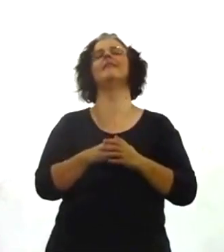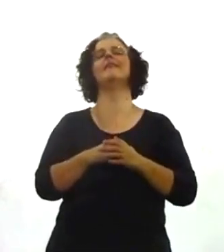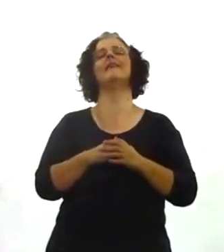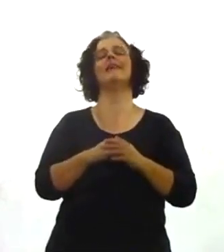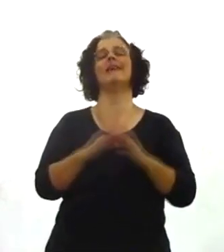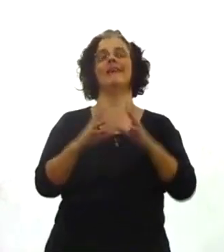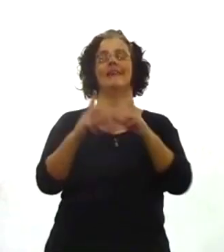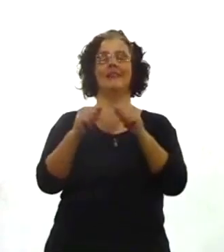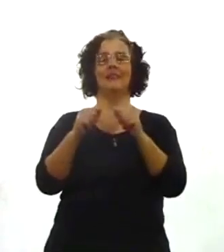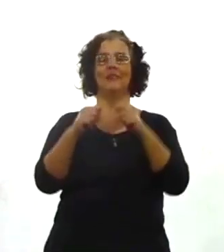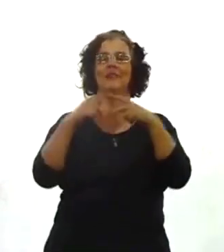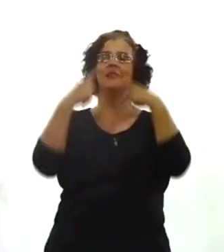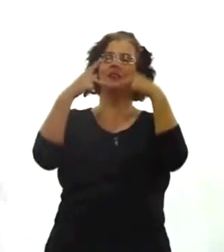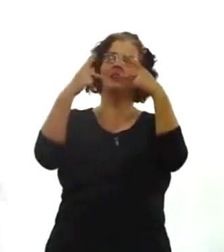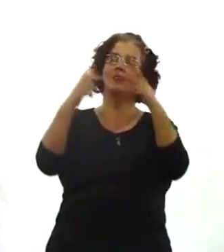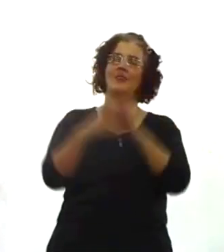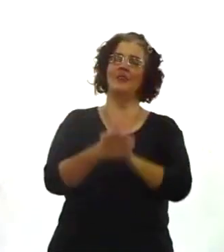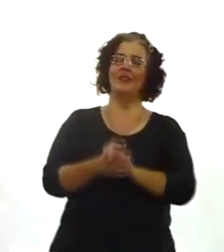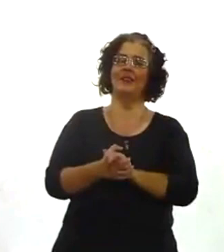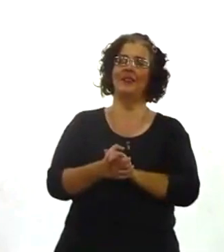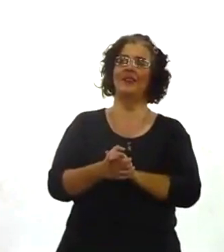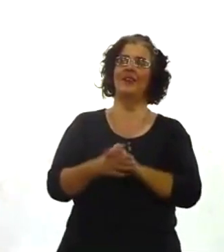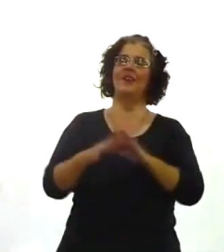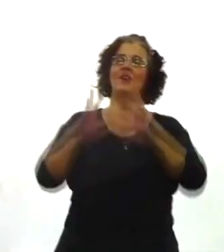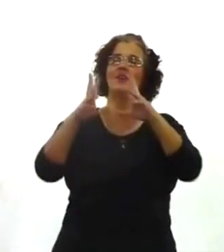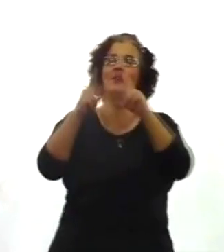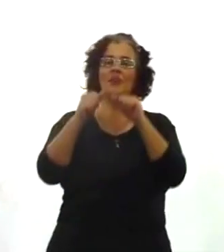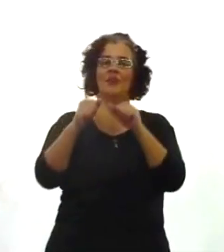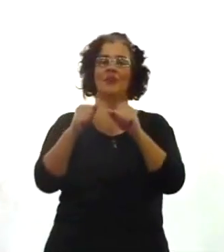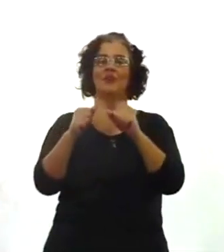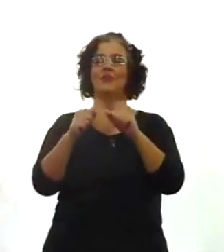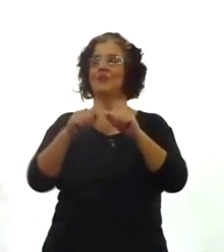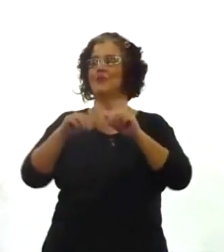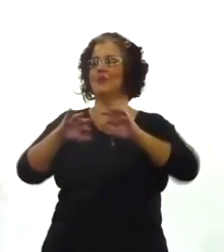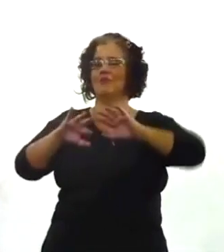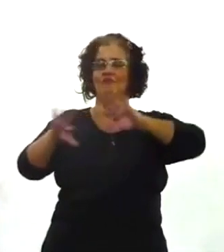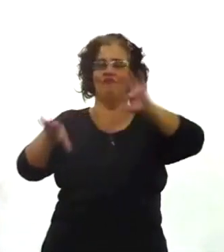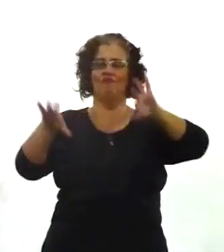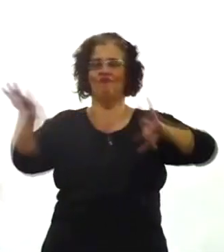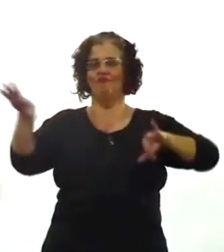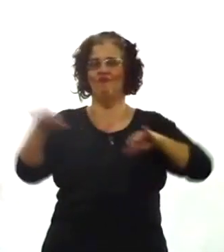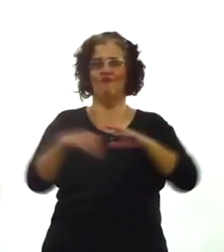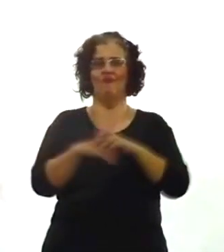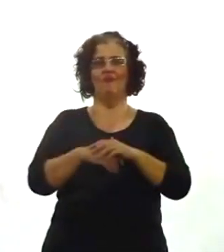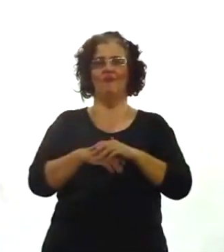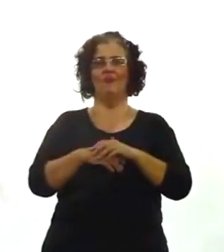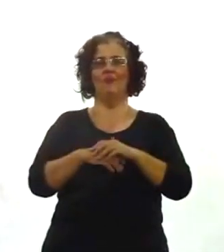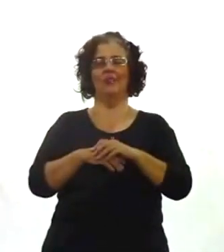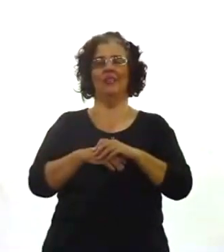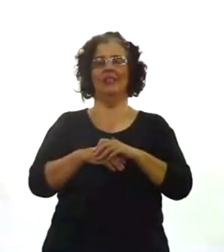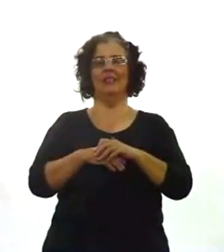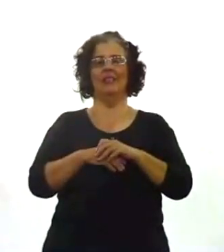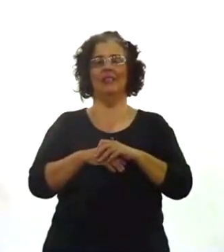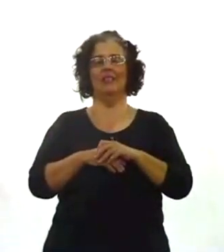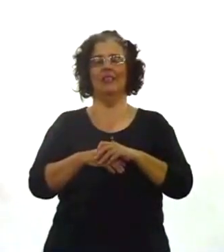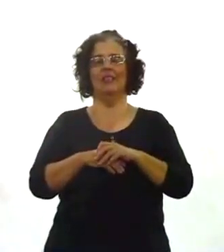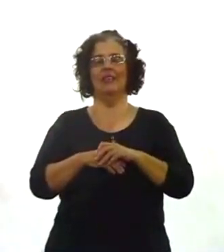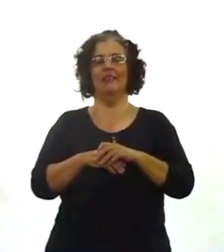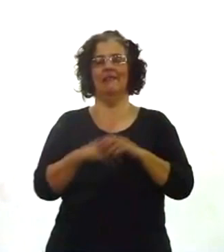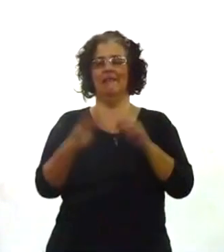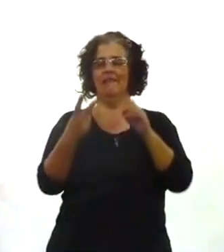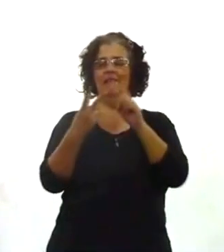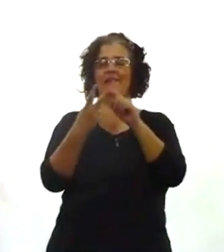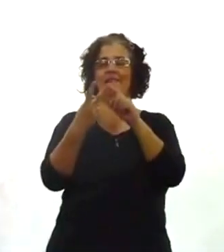abandonaram. A segunda coisa que Paulo diz aqui, que sobre a nossa teologia da vida diante da morte, é